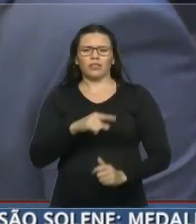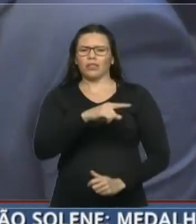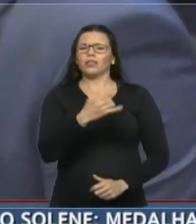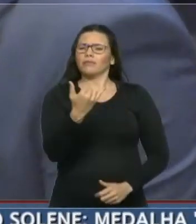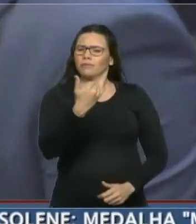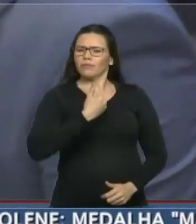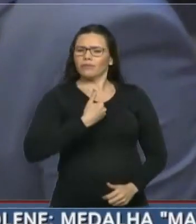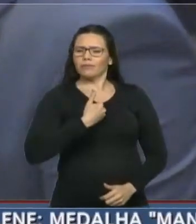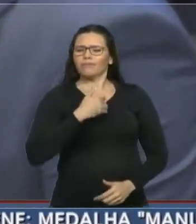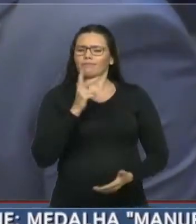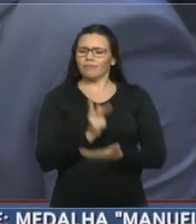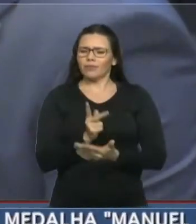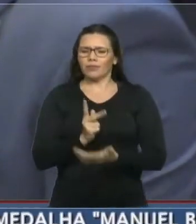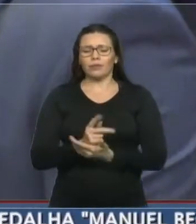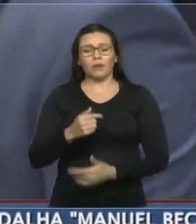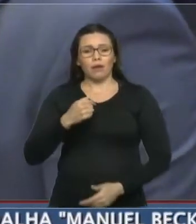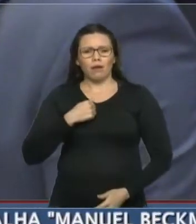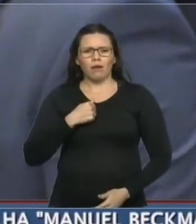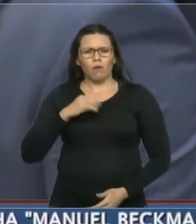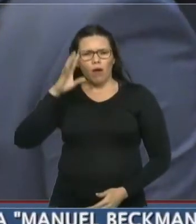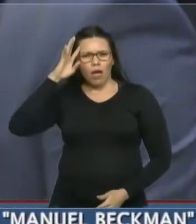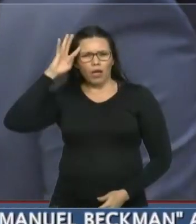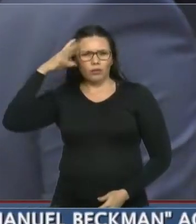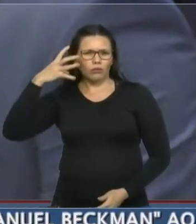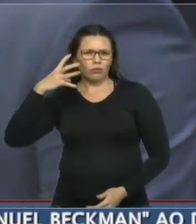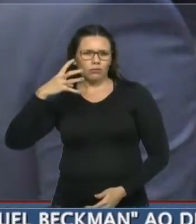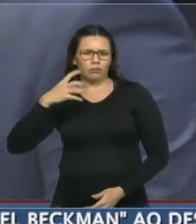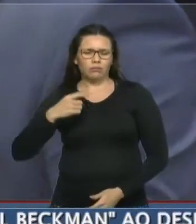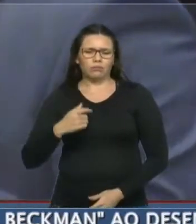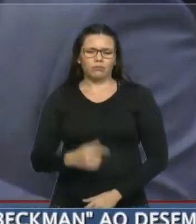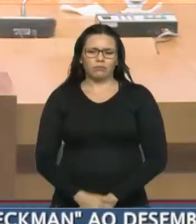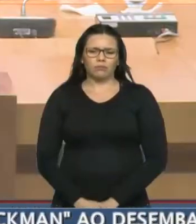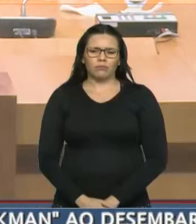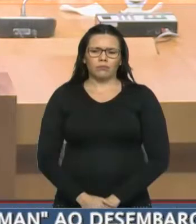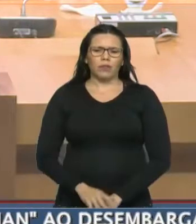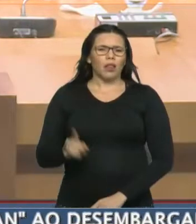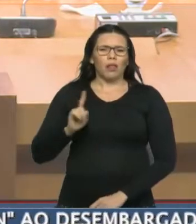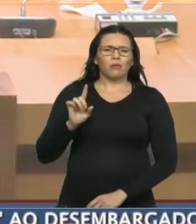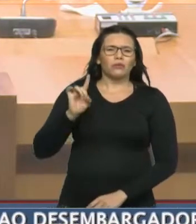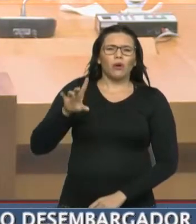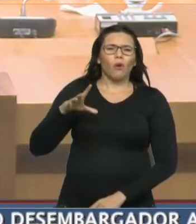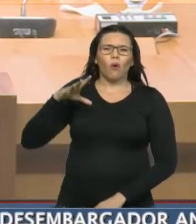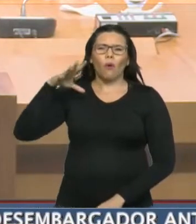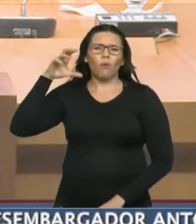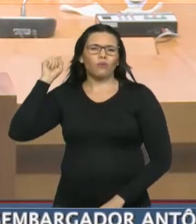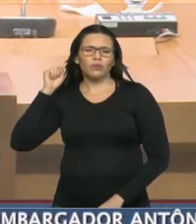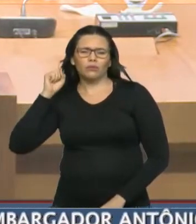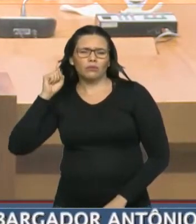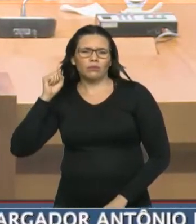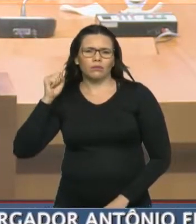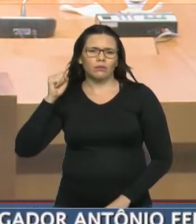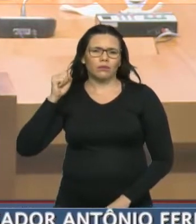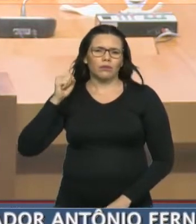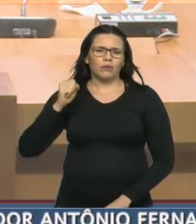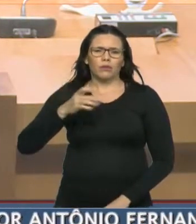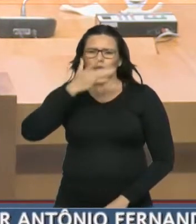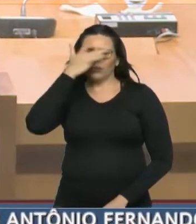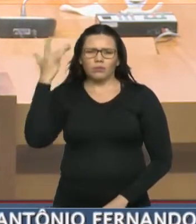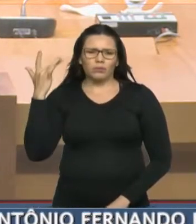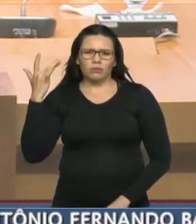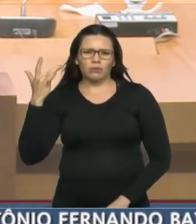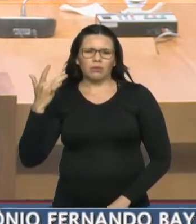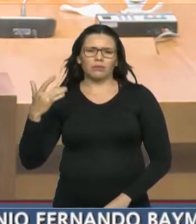não pauto minhas decisões por aquilo que é dito fora do ambiente do Tribunal de Justiça. As minhas